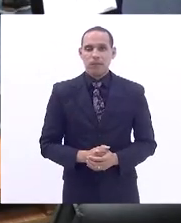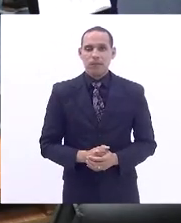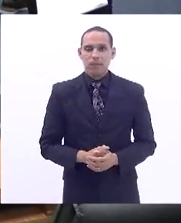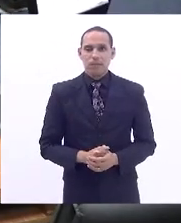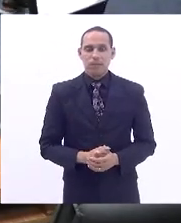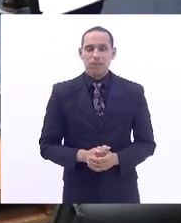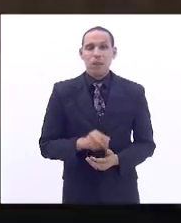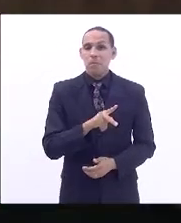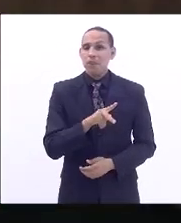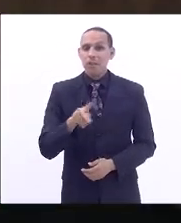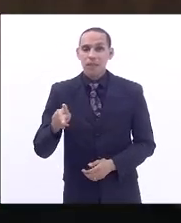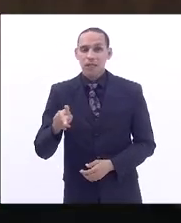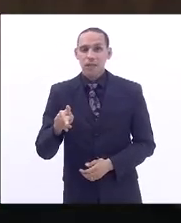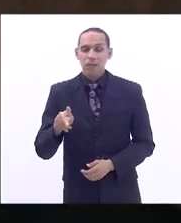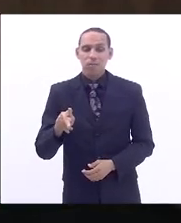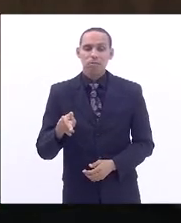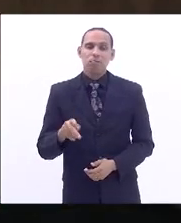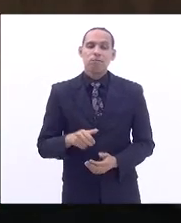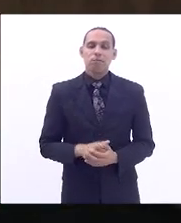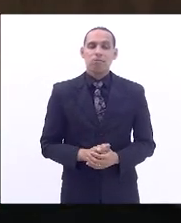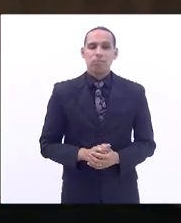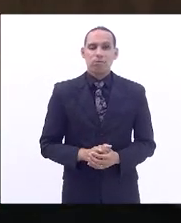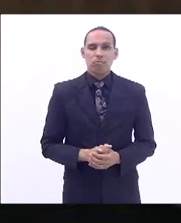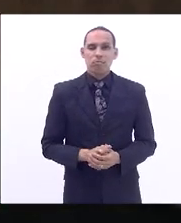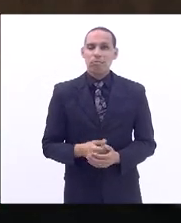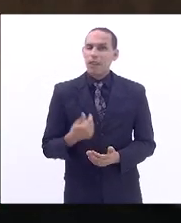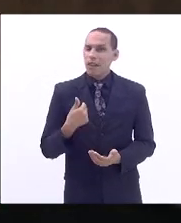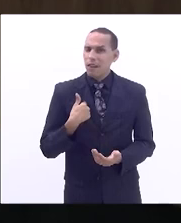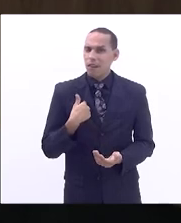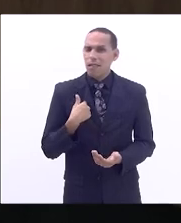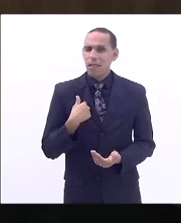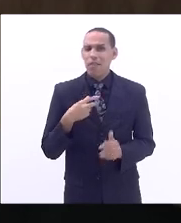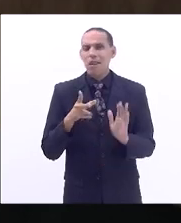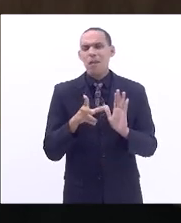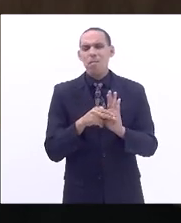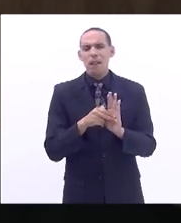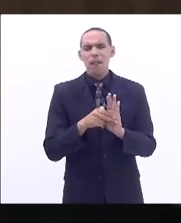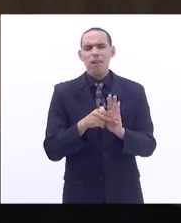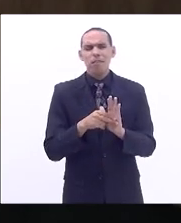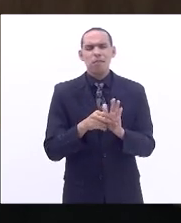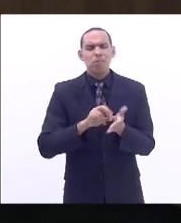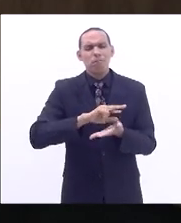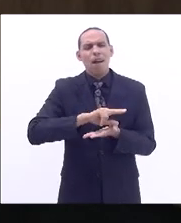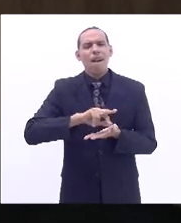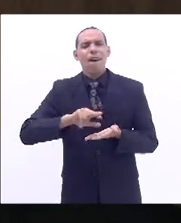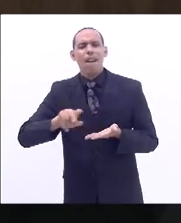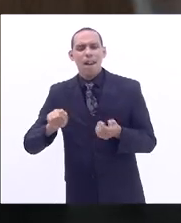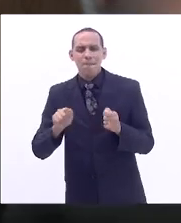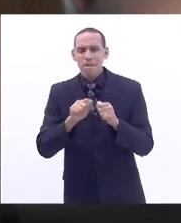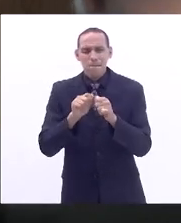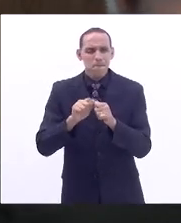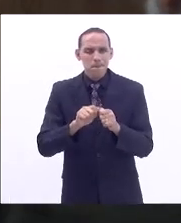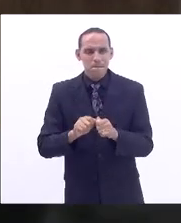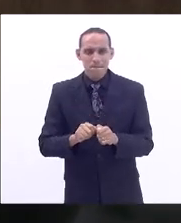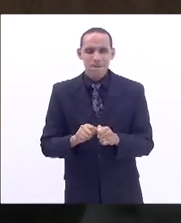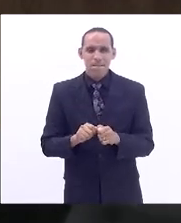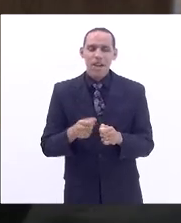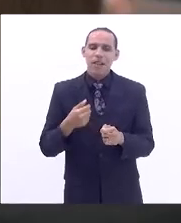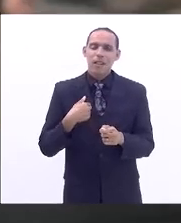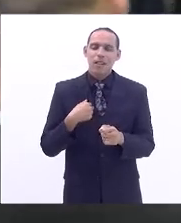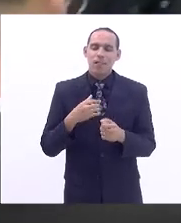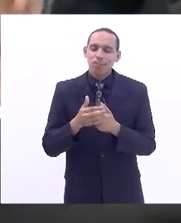o presidente eu quero dizer que fiz muitas emendas têm uma maior preço pelo Deputado